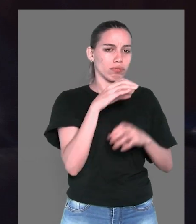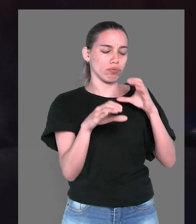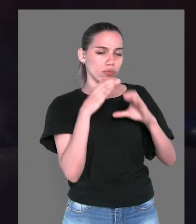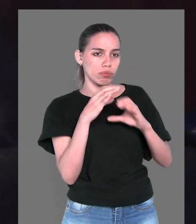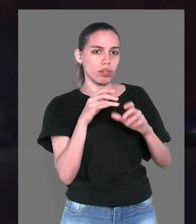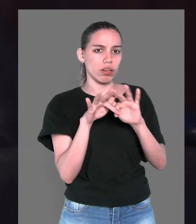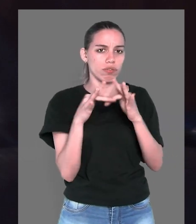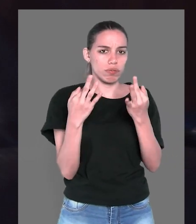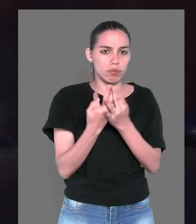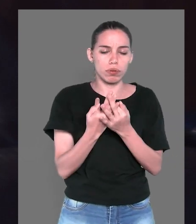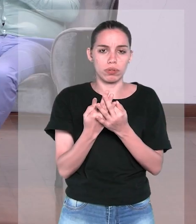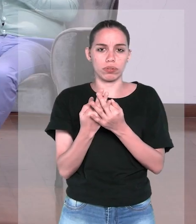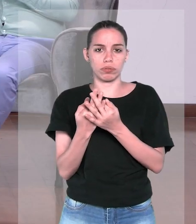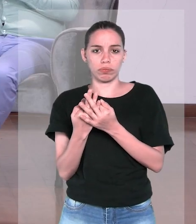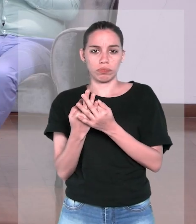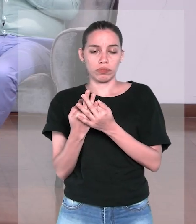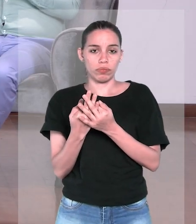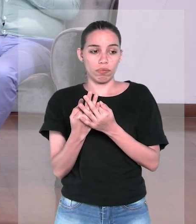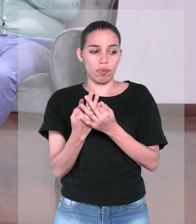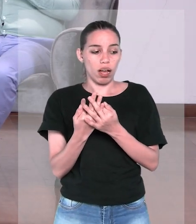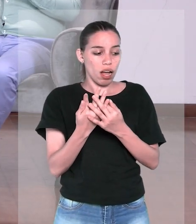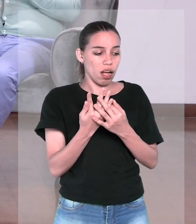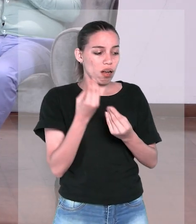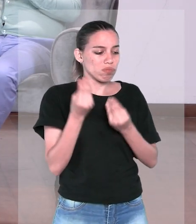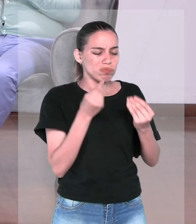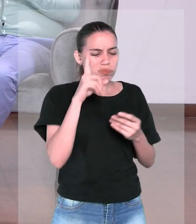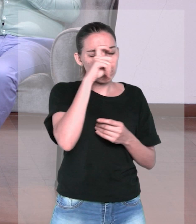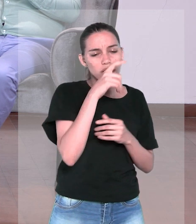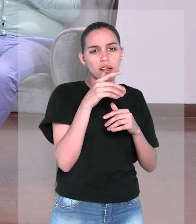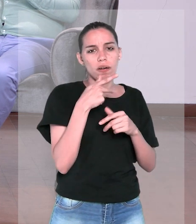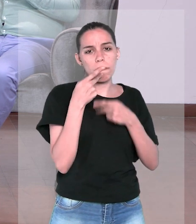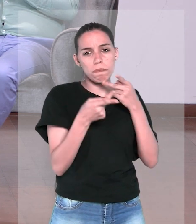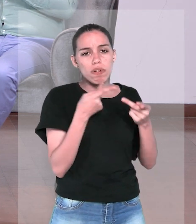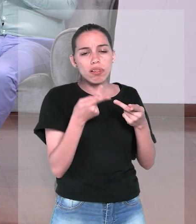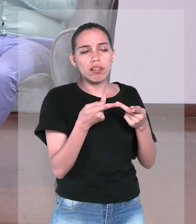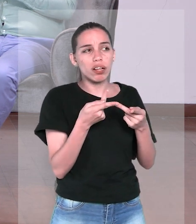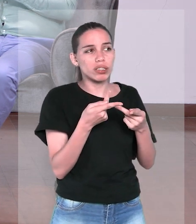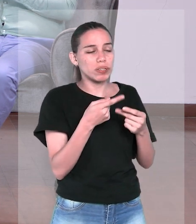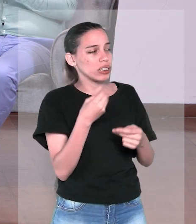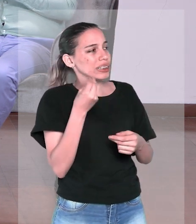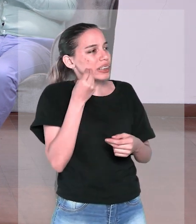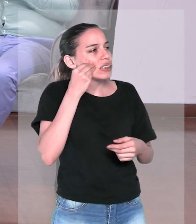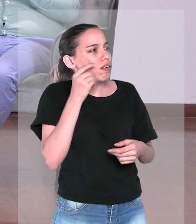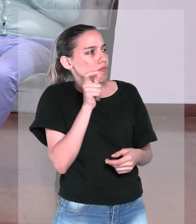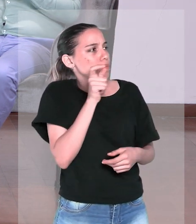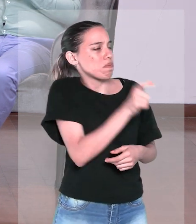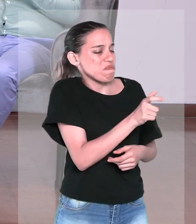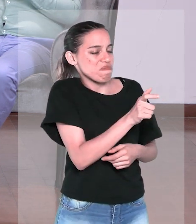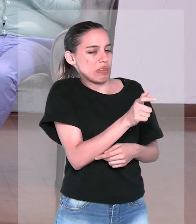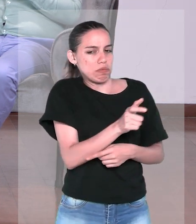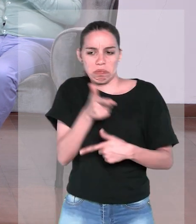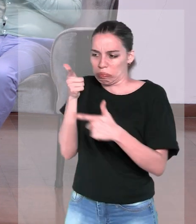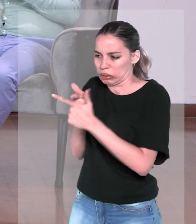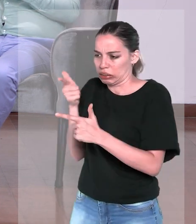eram autoras de bullying e cyberbullying. Diziam que tinham muita dificuldade de comunicação, não é,